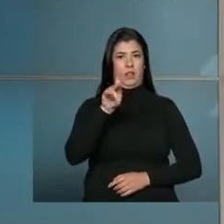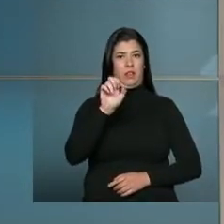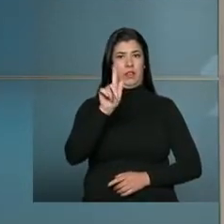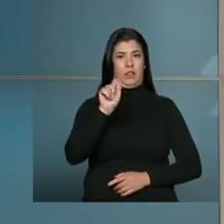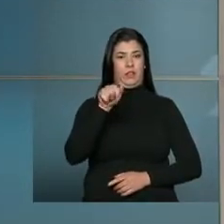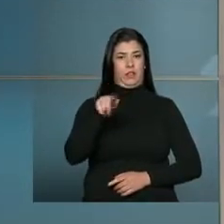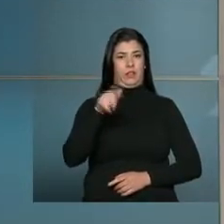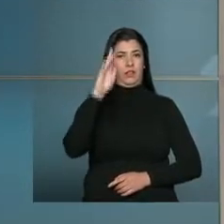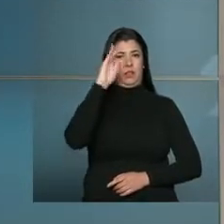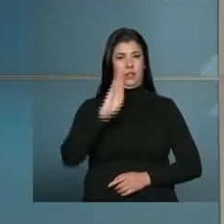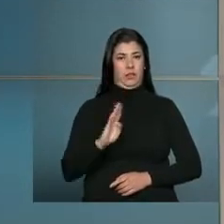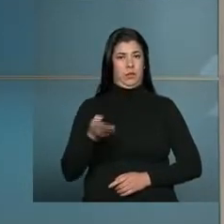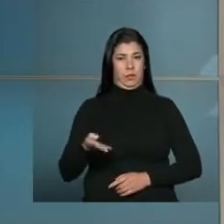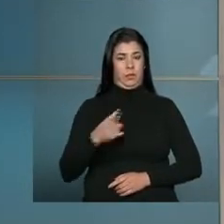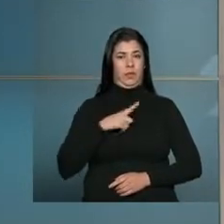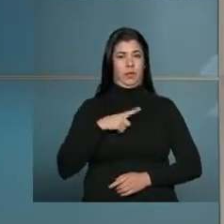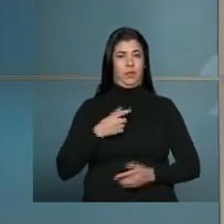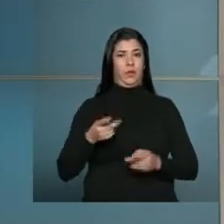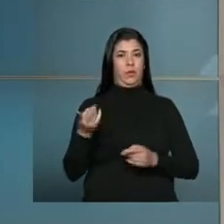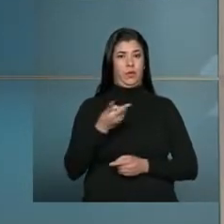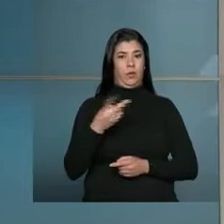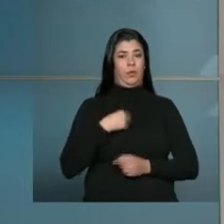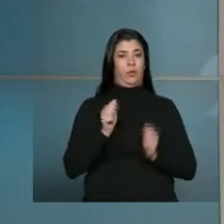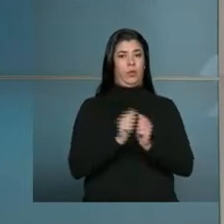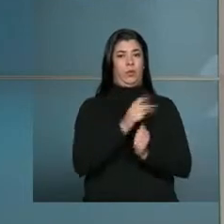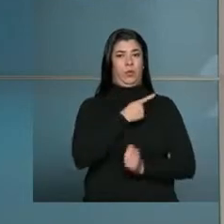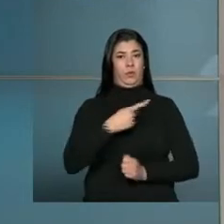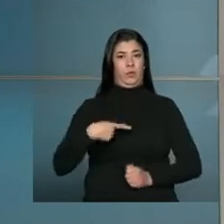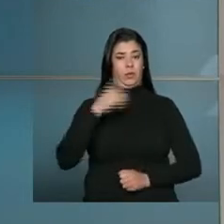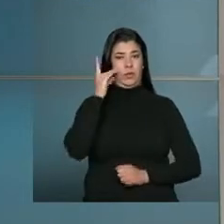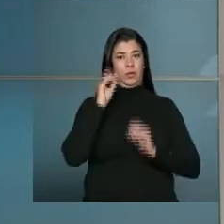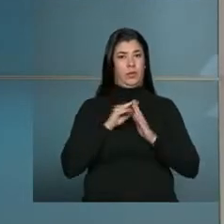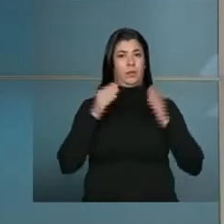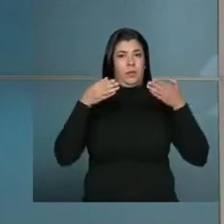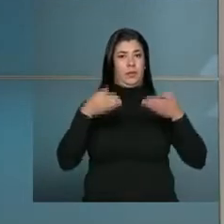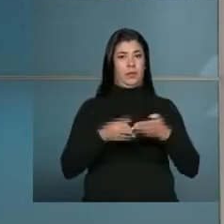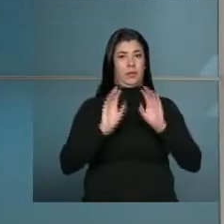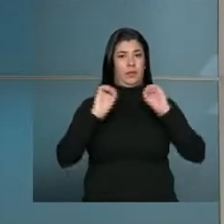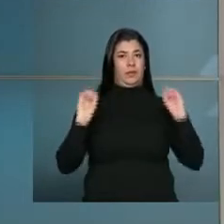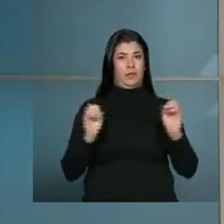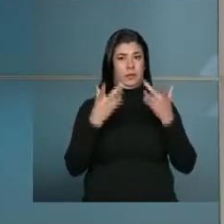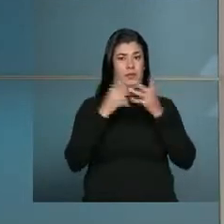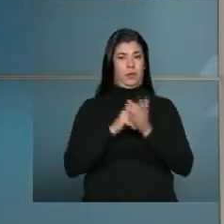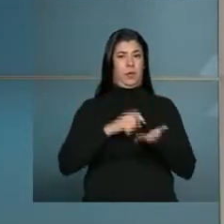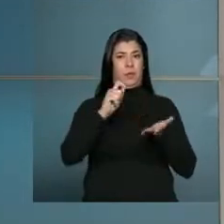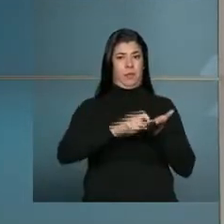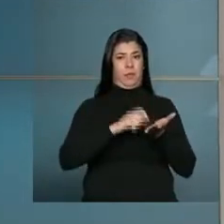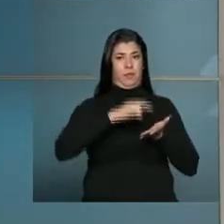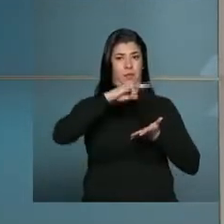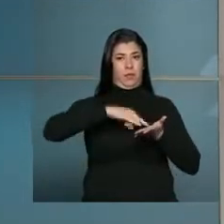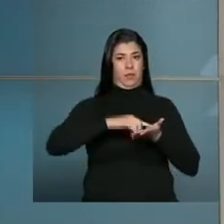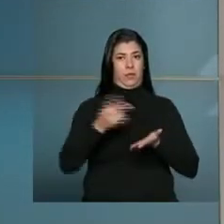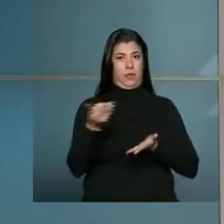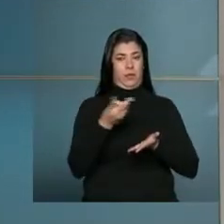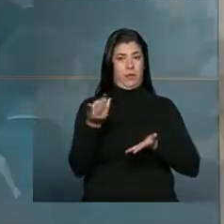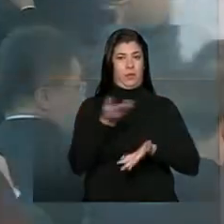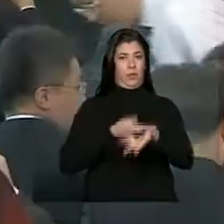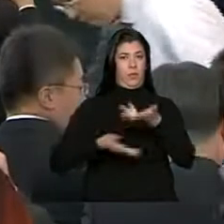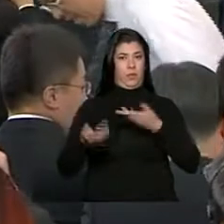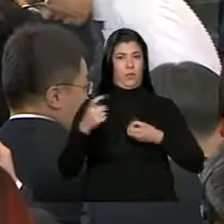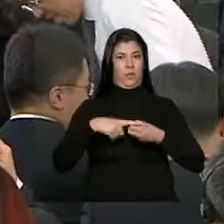ao Brasil. Neste momento, ele e a presidenta Dilma Rousseff participam da cerimônia de assinatura de atos de cooperação entre os dois